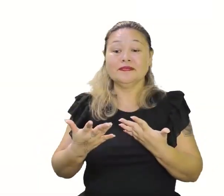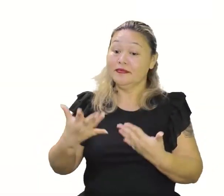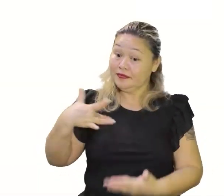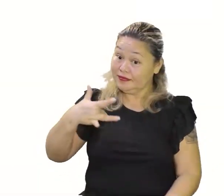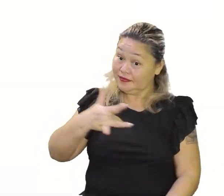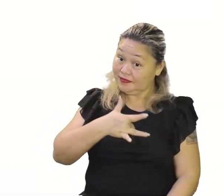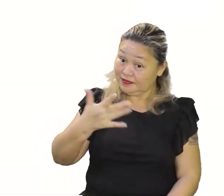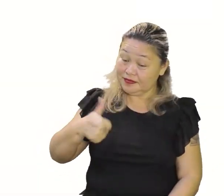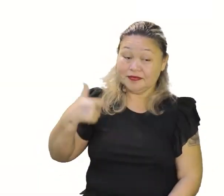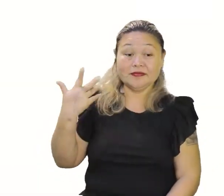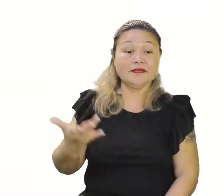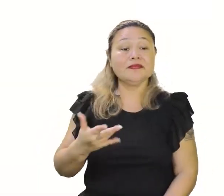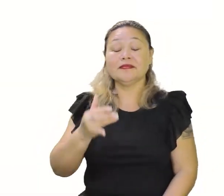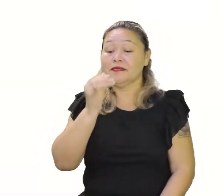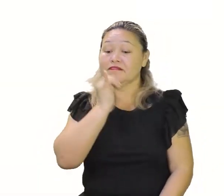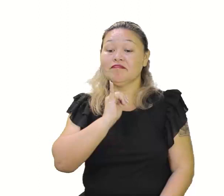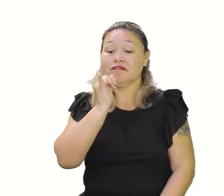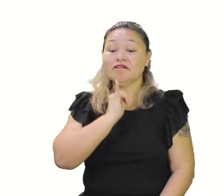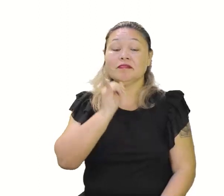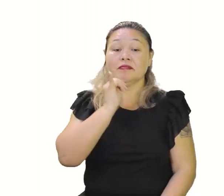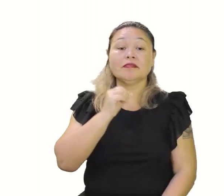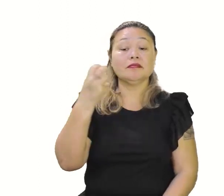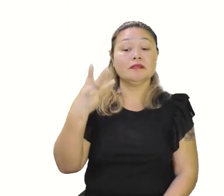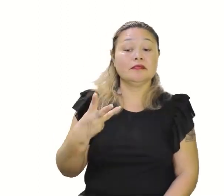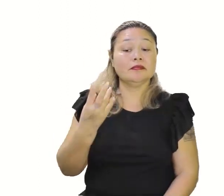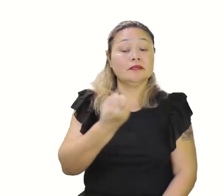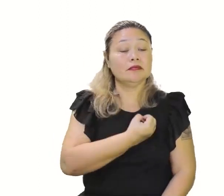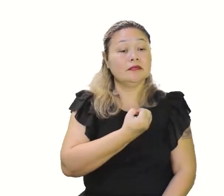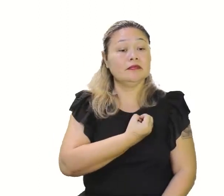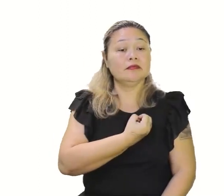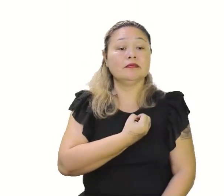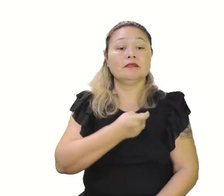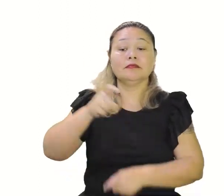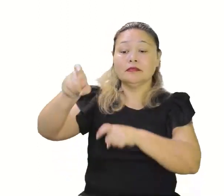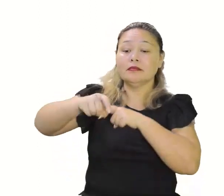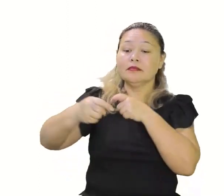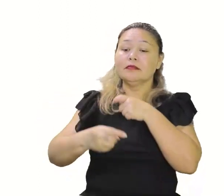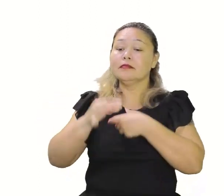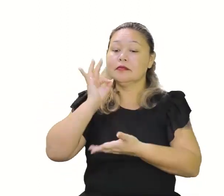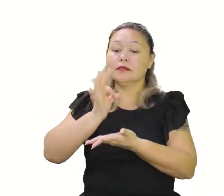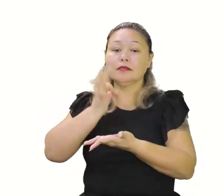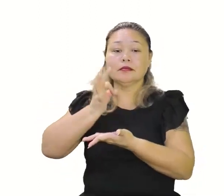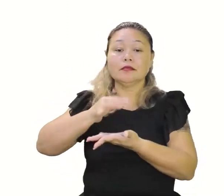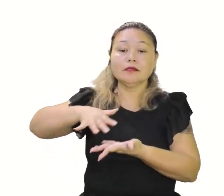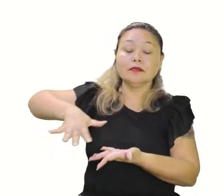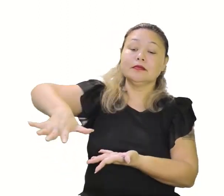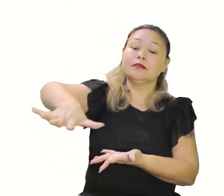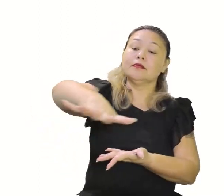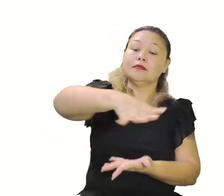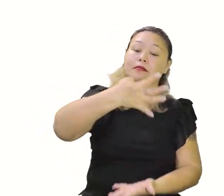Saúde! Vamos lá, exemplo de número 3. Uma plantação de café tem uma área de